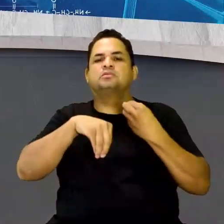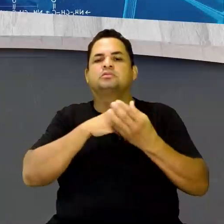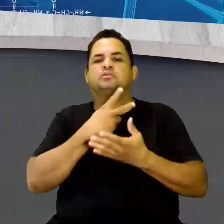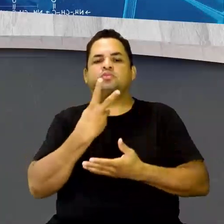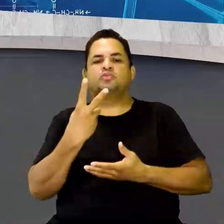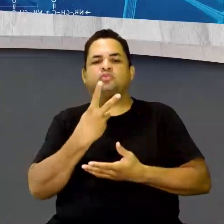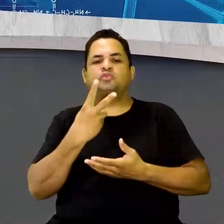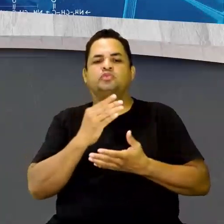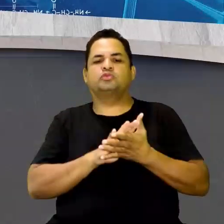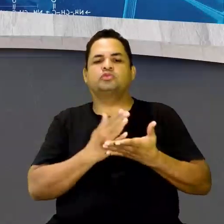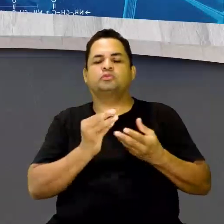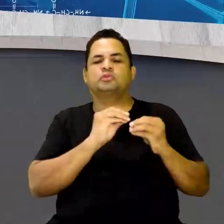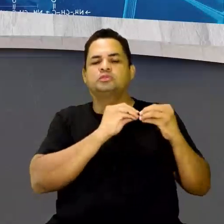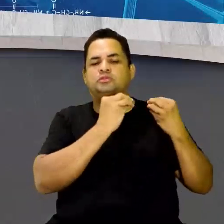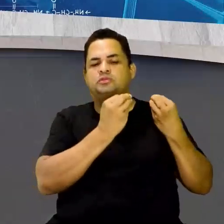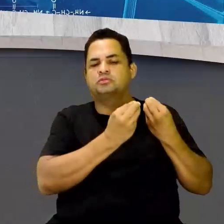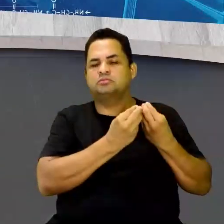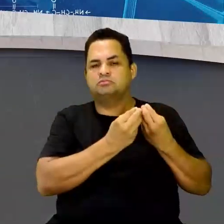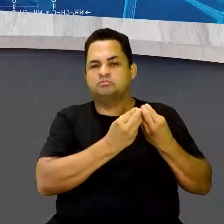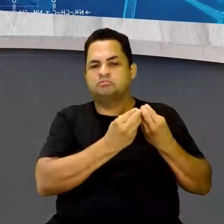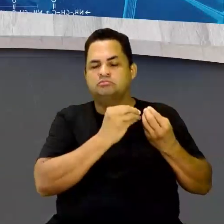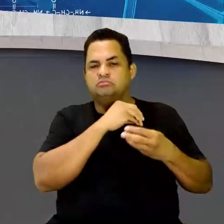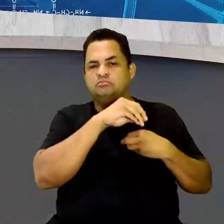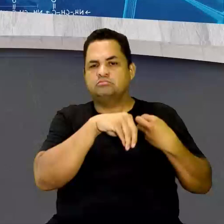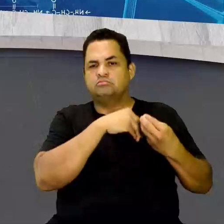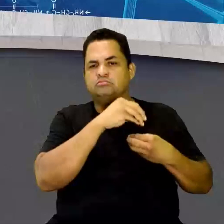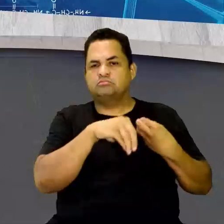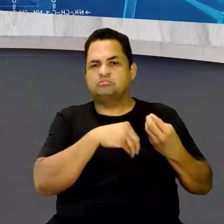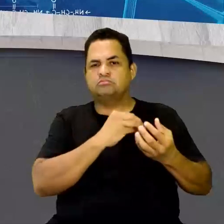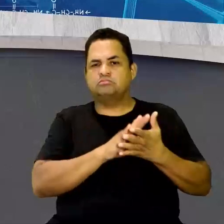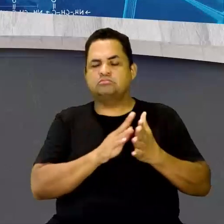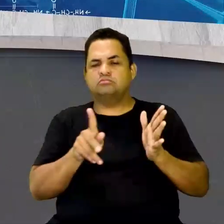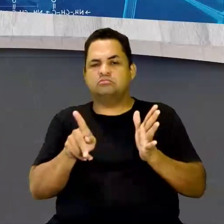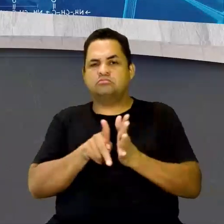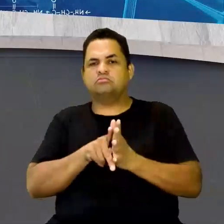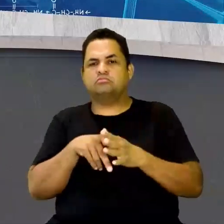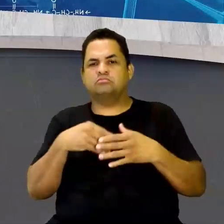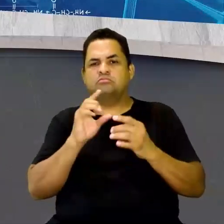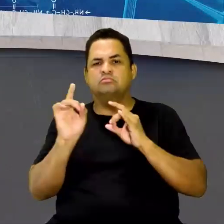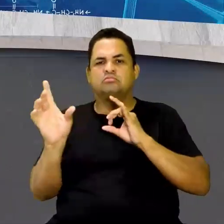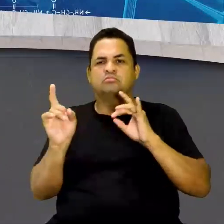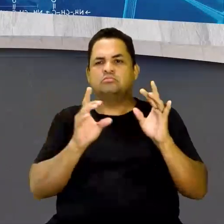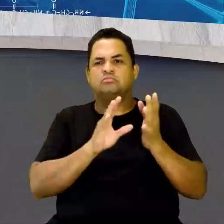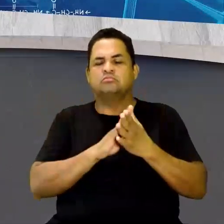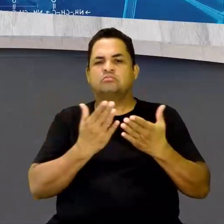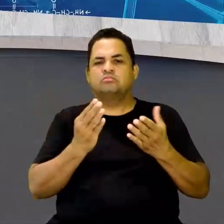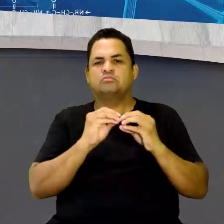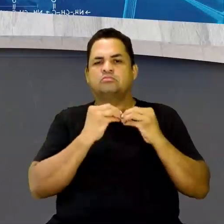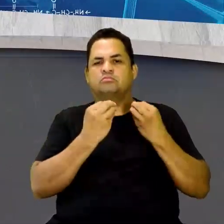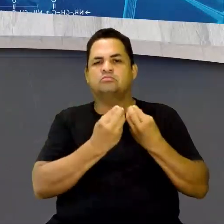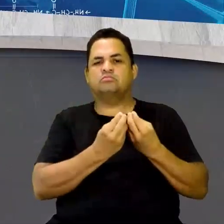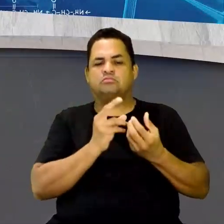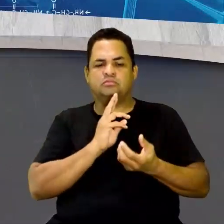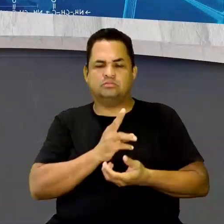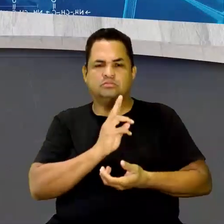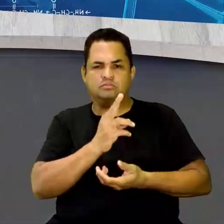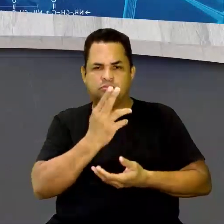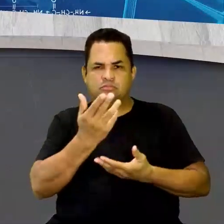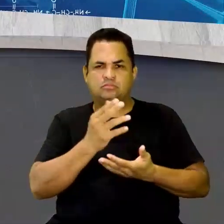mais substâncias, na qual as propriedades de cada substância